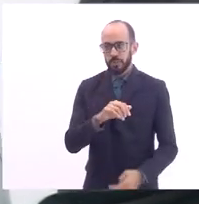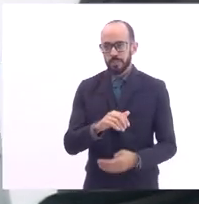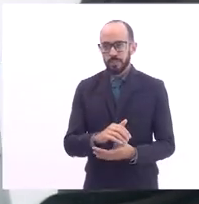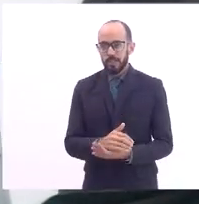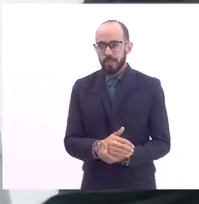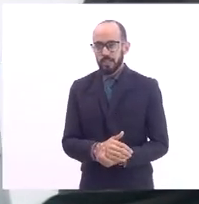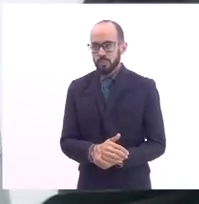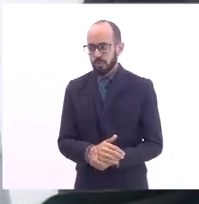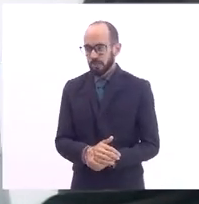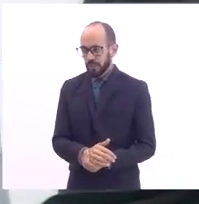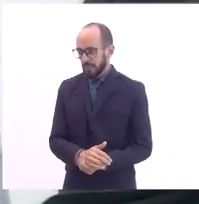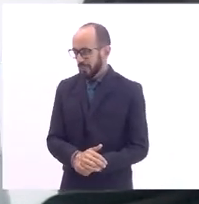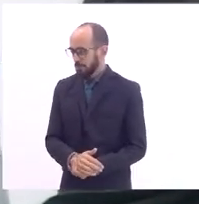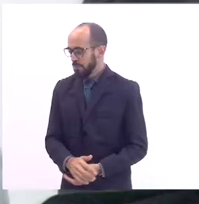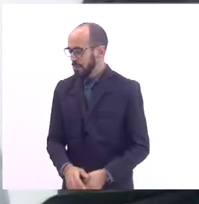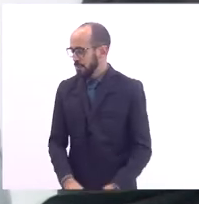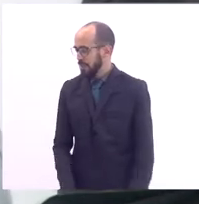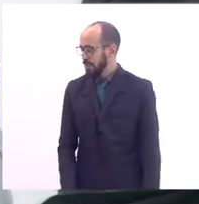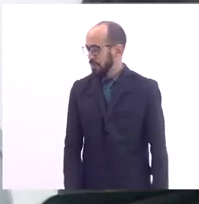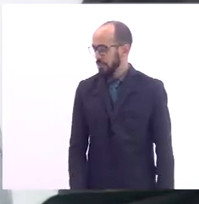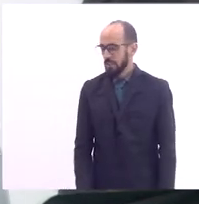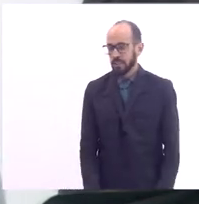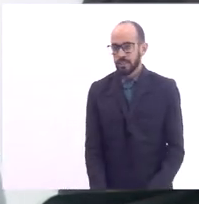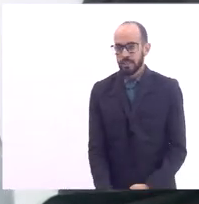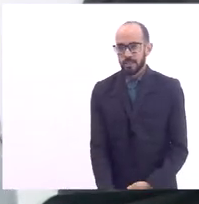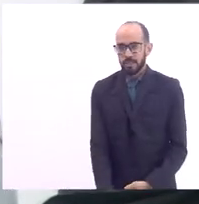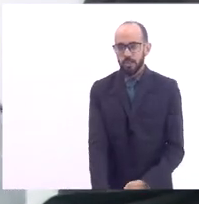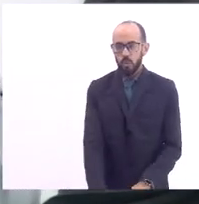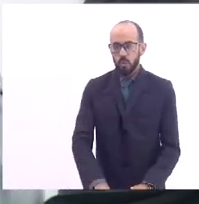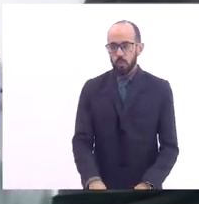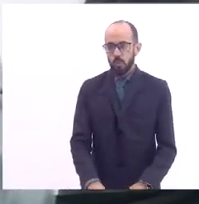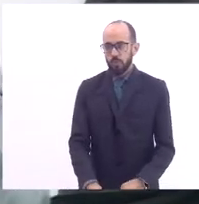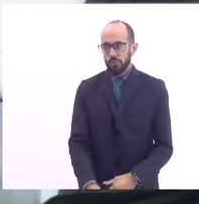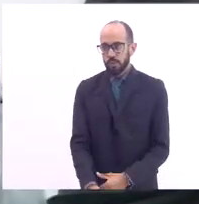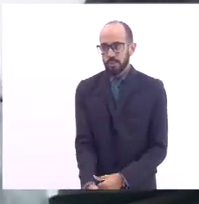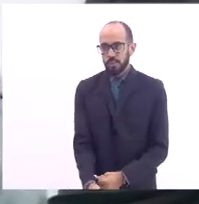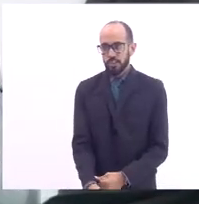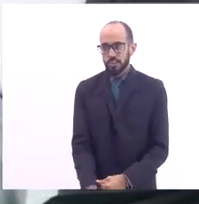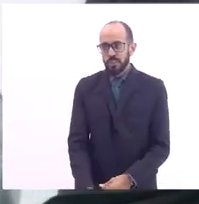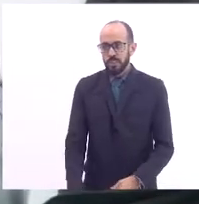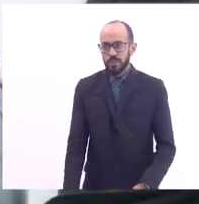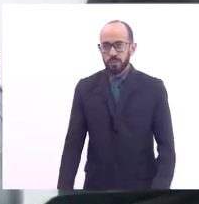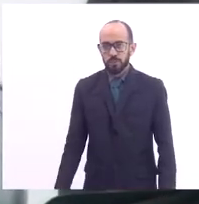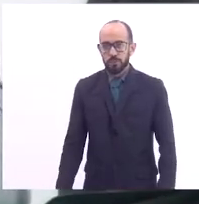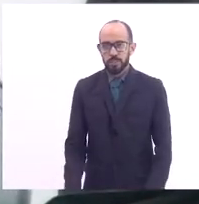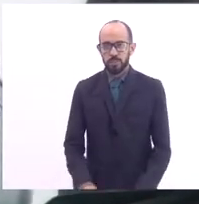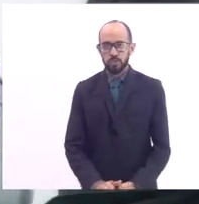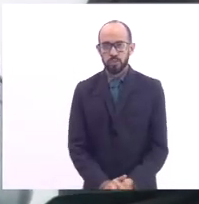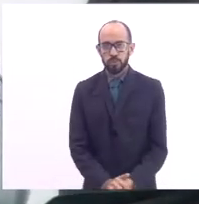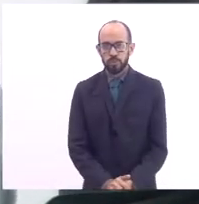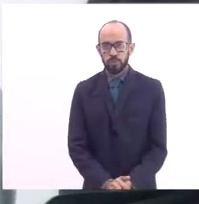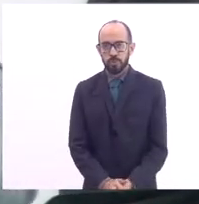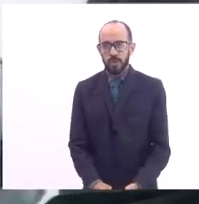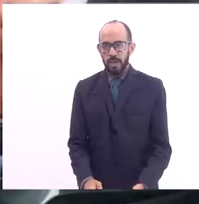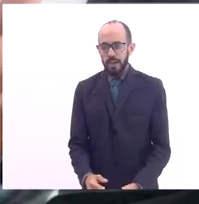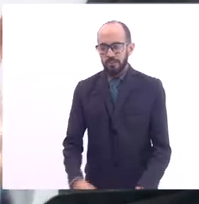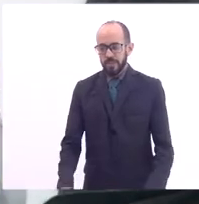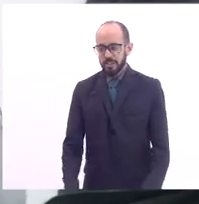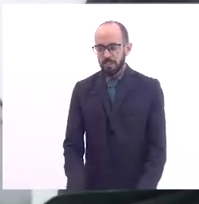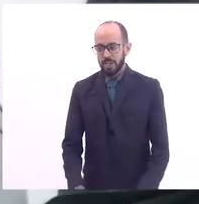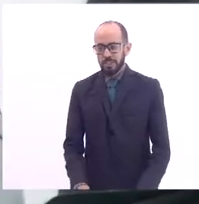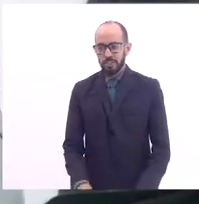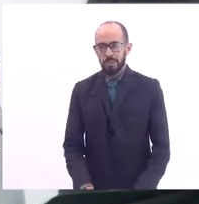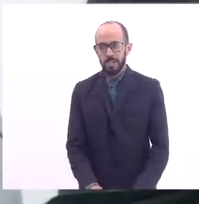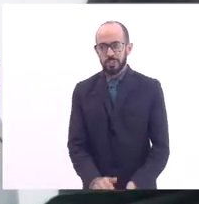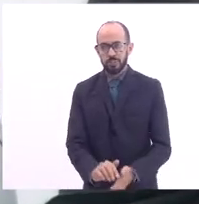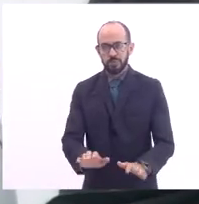2025, 2,8 bilhões também em estruturas. Tem redes que vão cruzar quase que